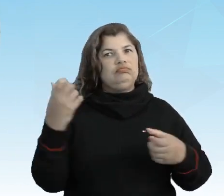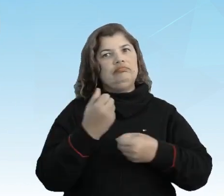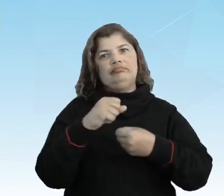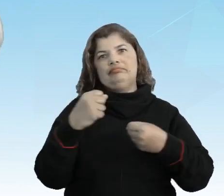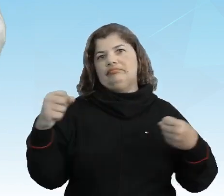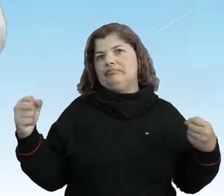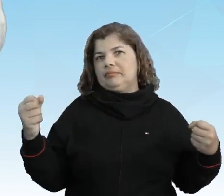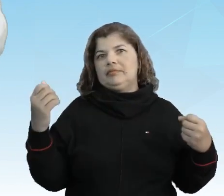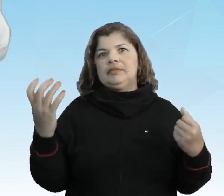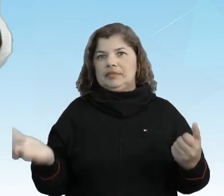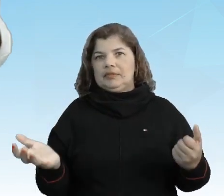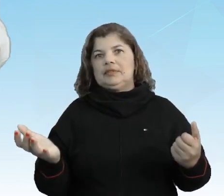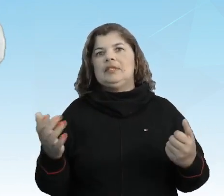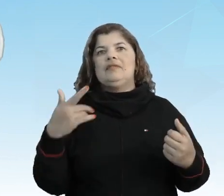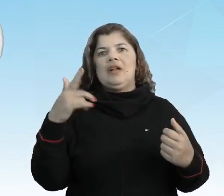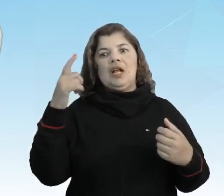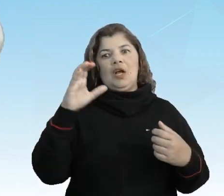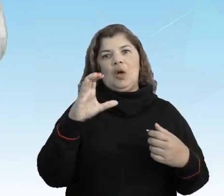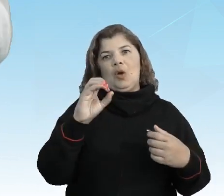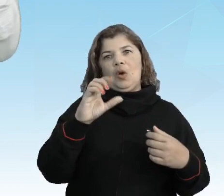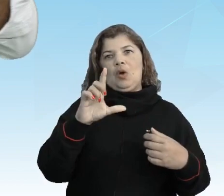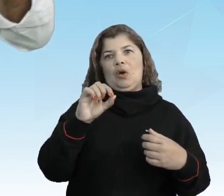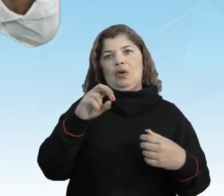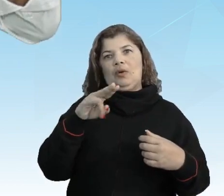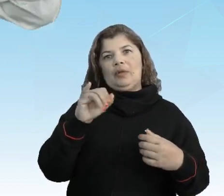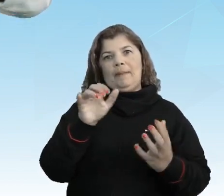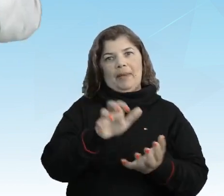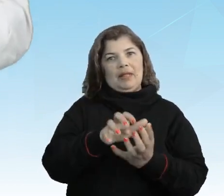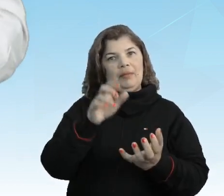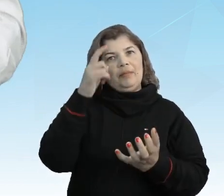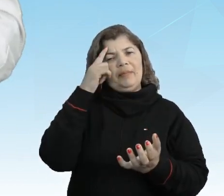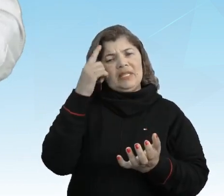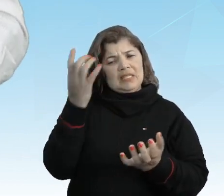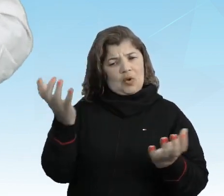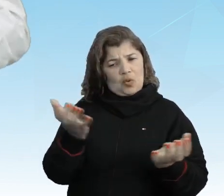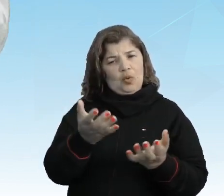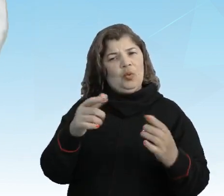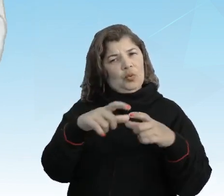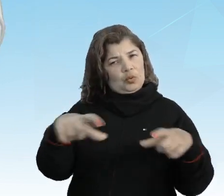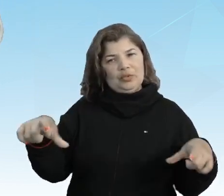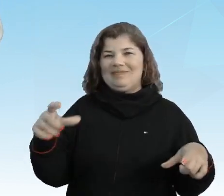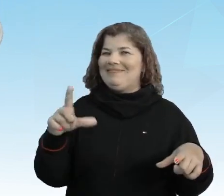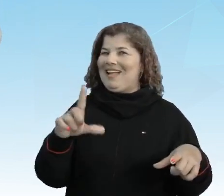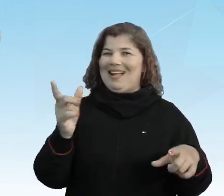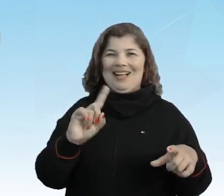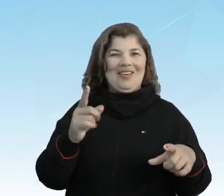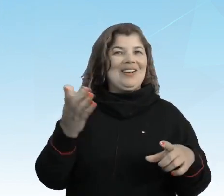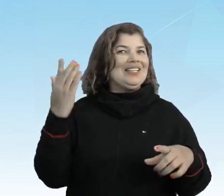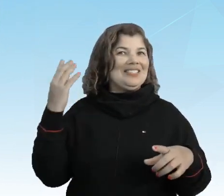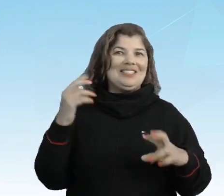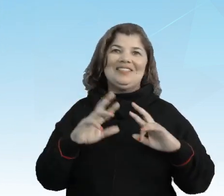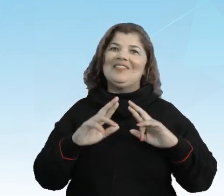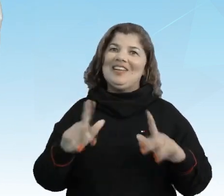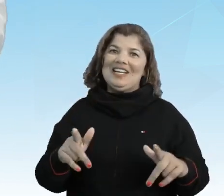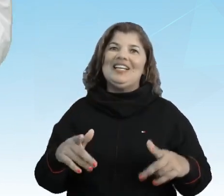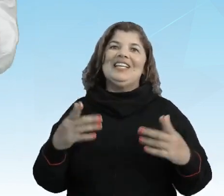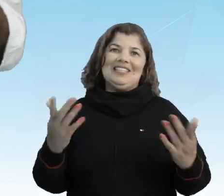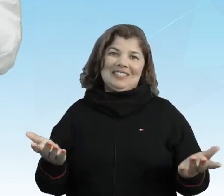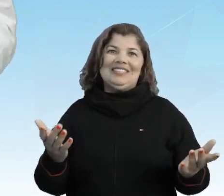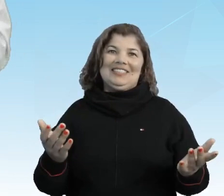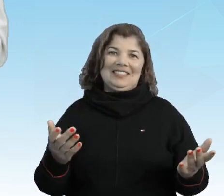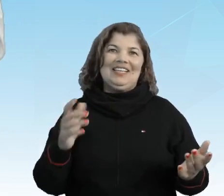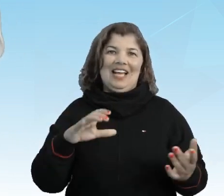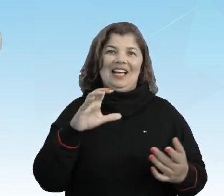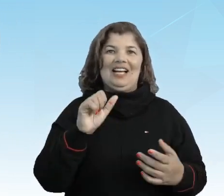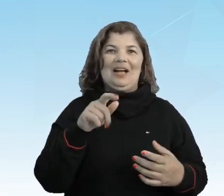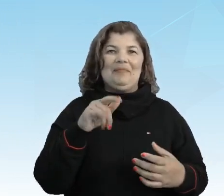as pessoas falam de a colônia de Pernambuco, pensa só no estado como ela é hoje. E não era. É a capitania que deu